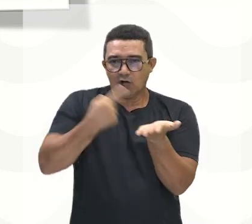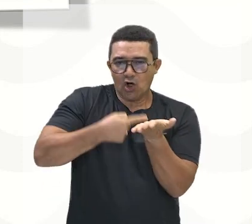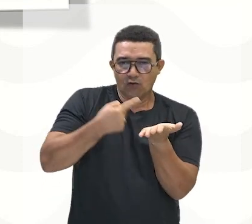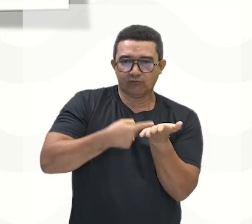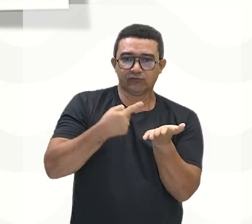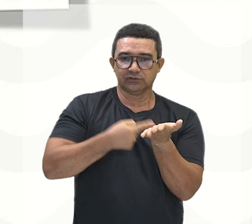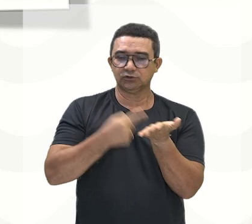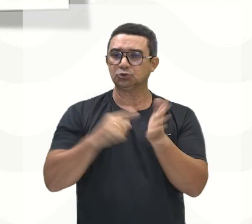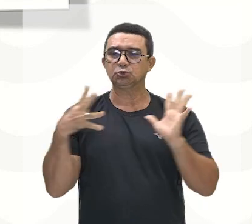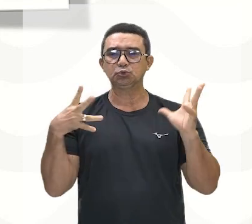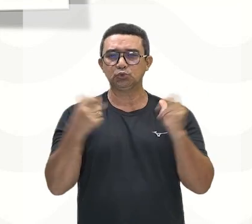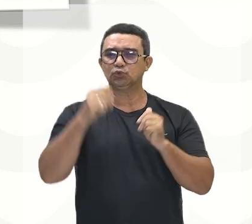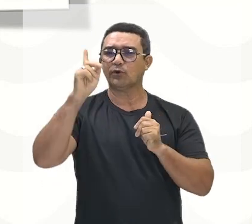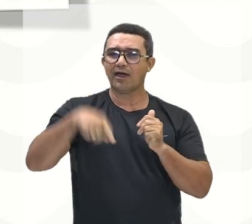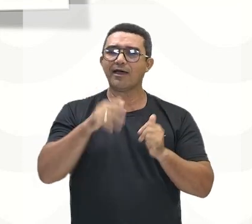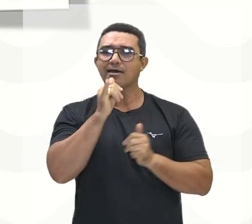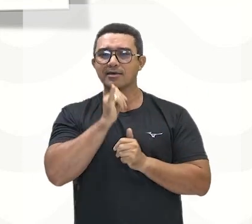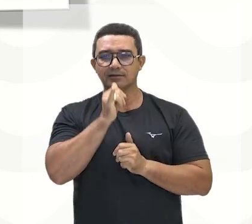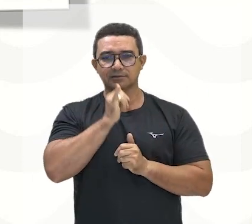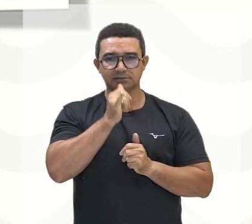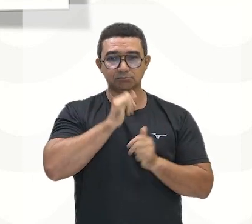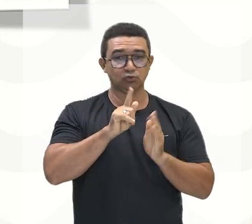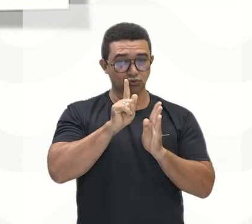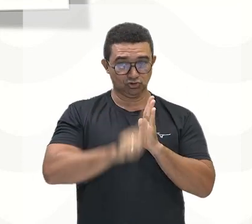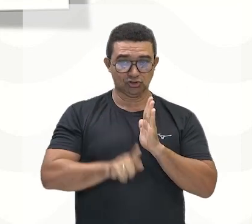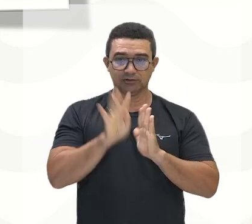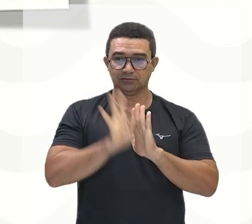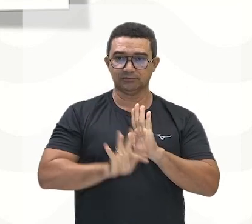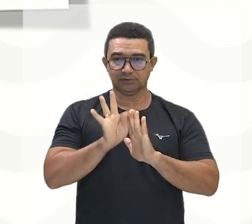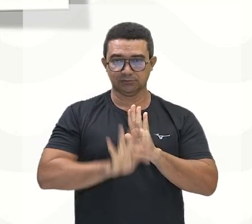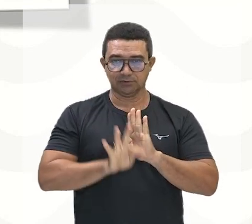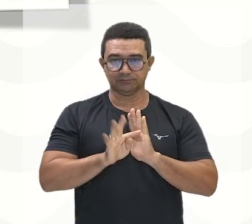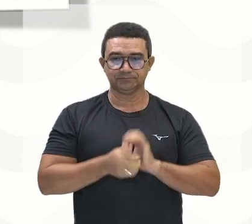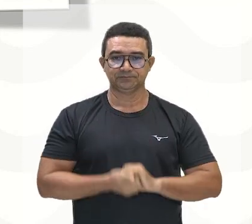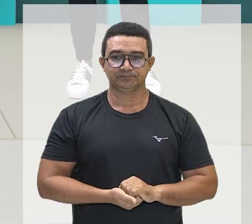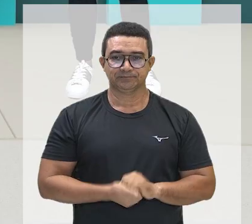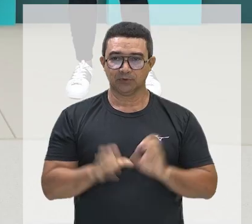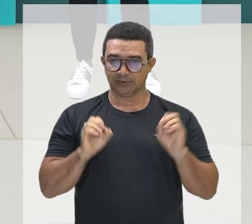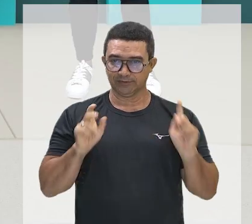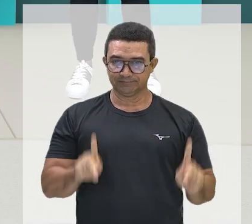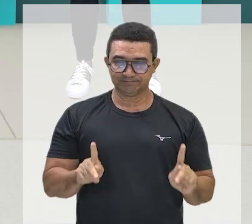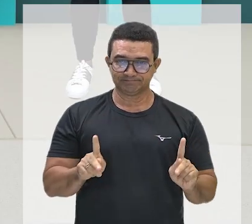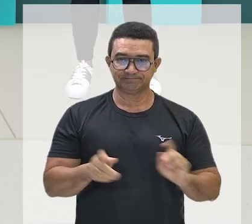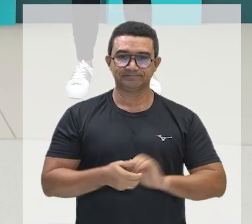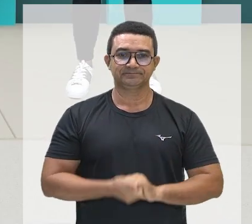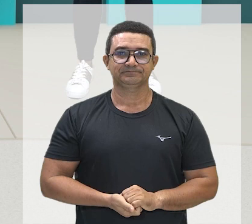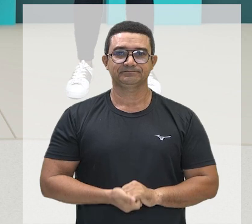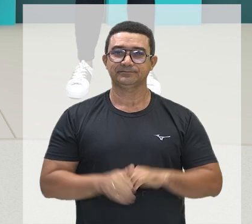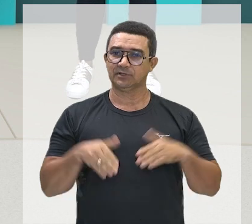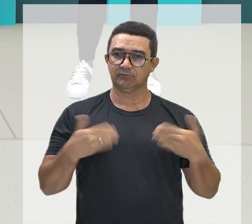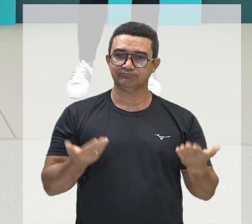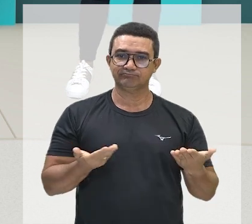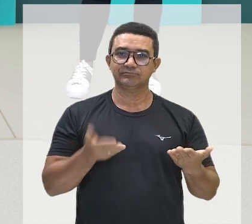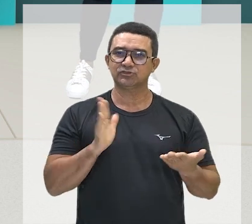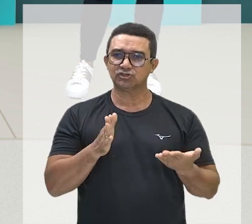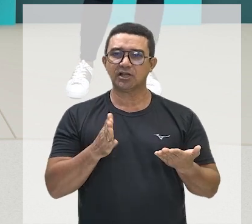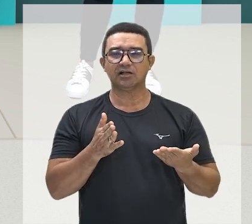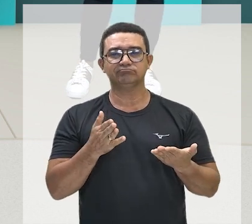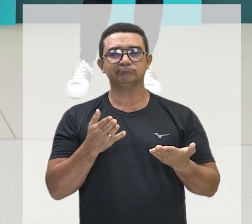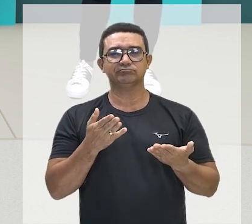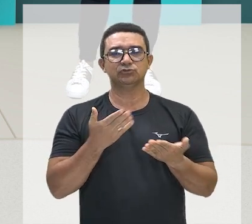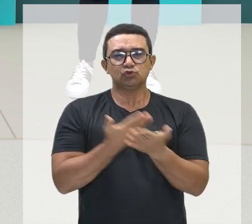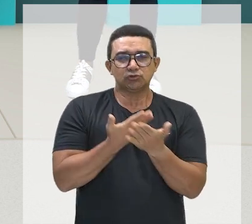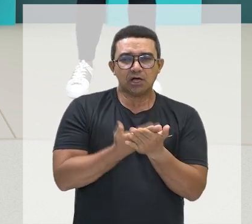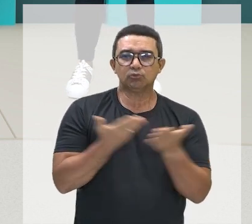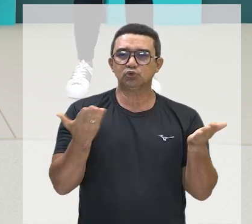é exemplo de gênero textual, ok? Então, nós já vimos aqui o que nós